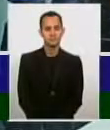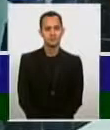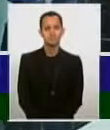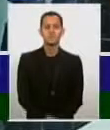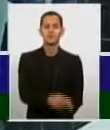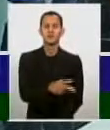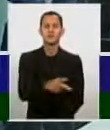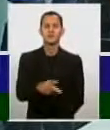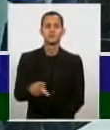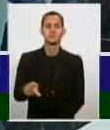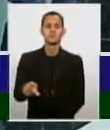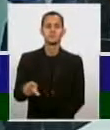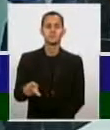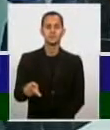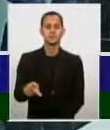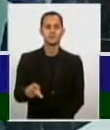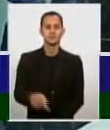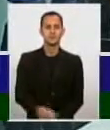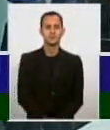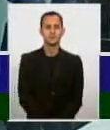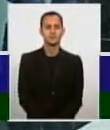Senhor presidente,